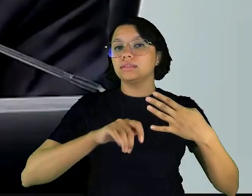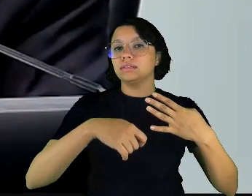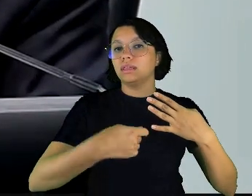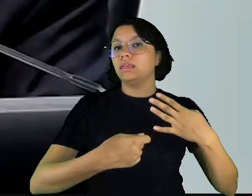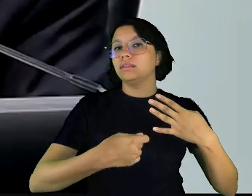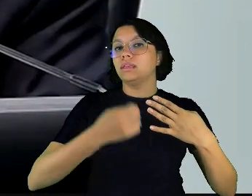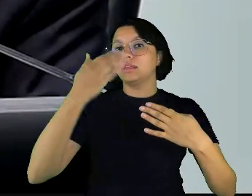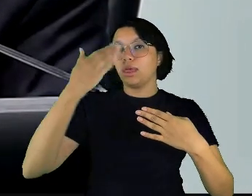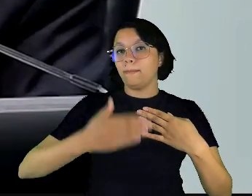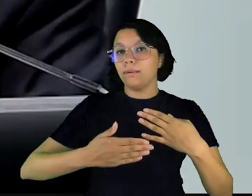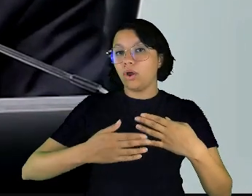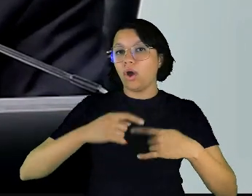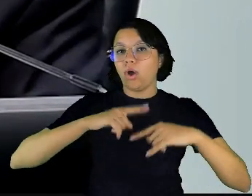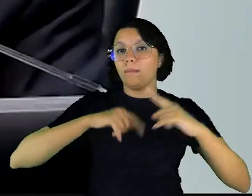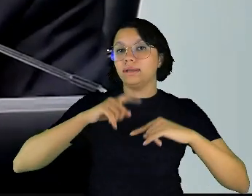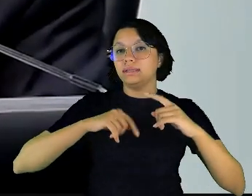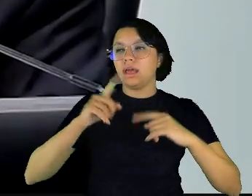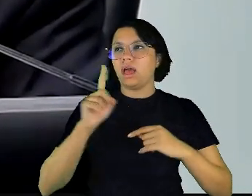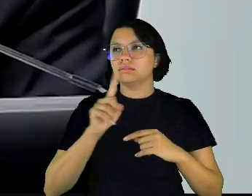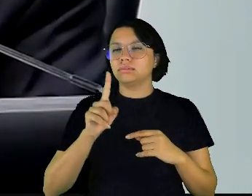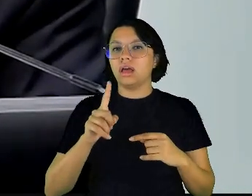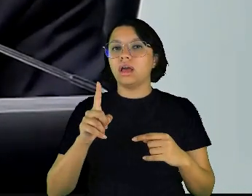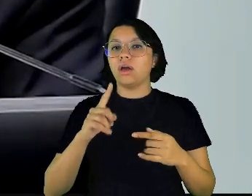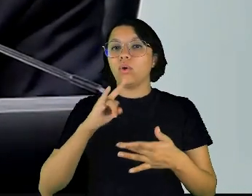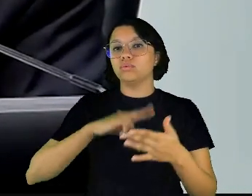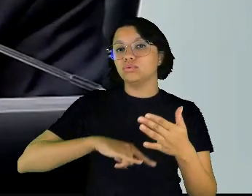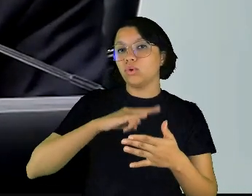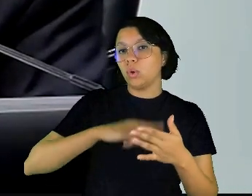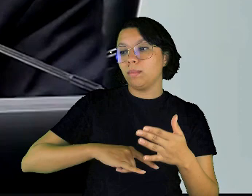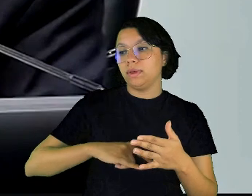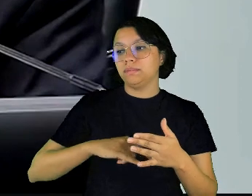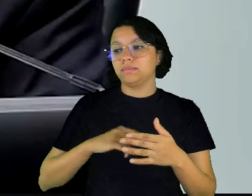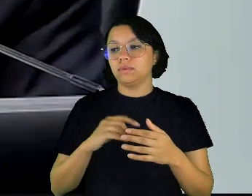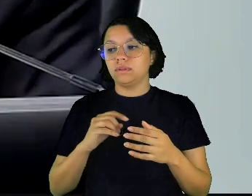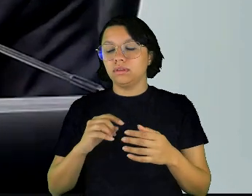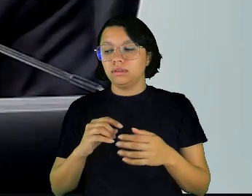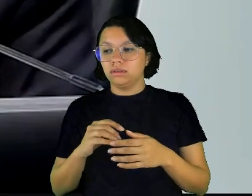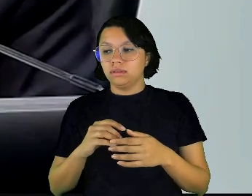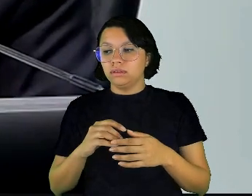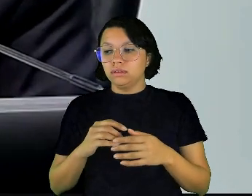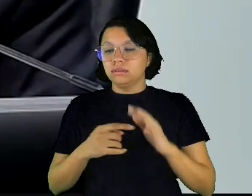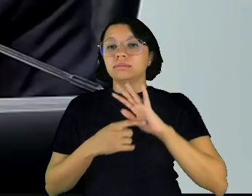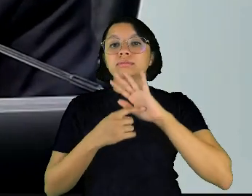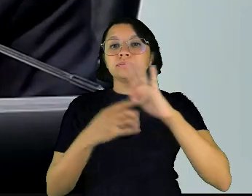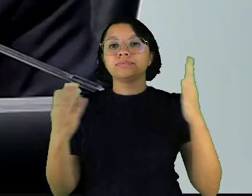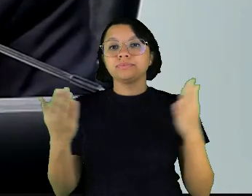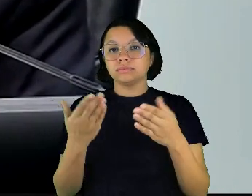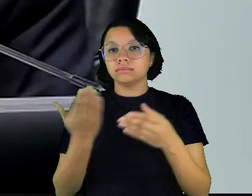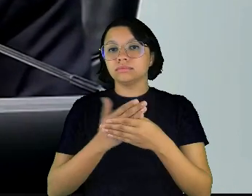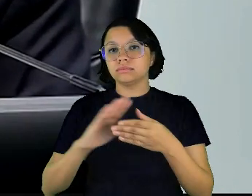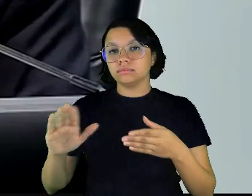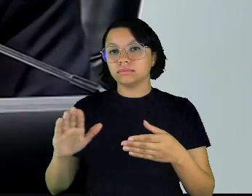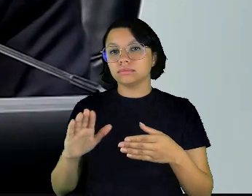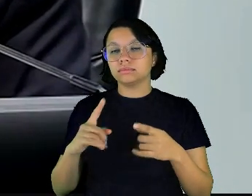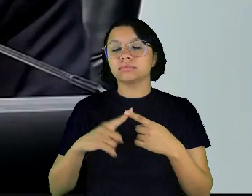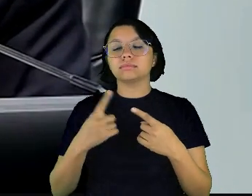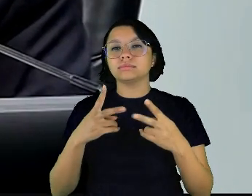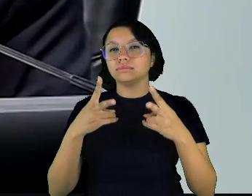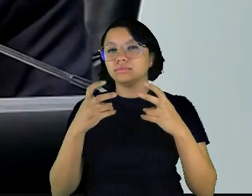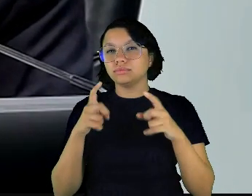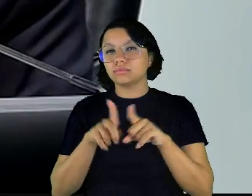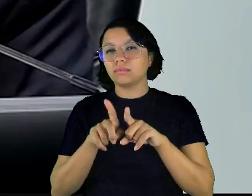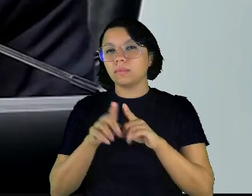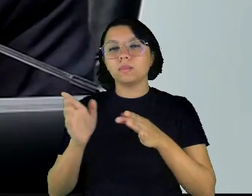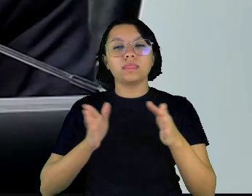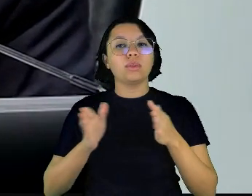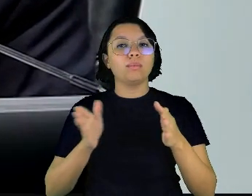material, mas não só os documentos que foram revelados nesse processo, mas considerar também o momento